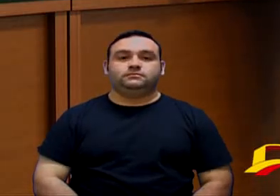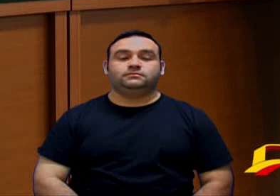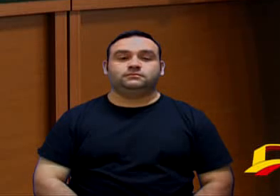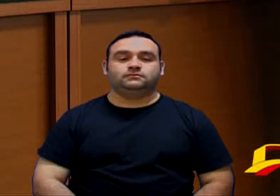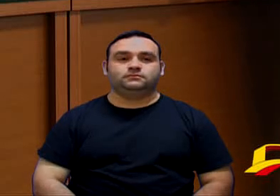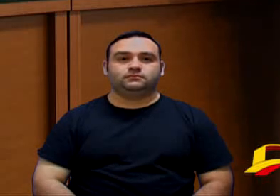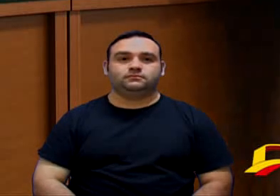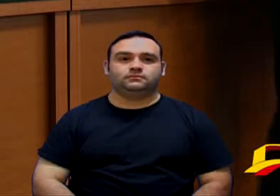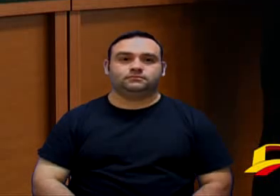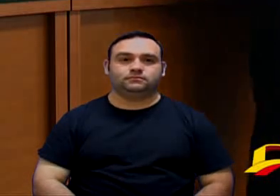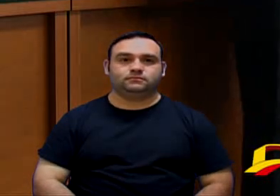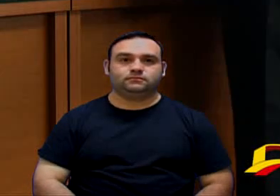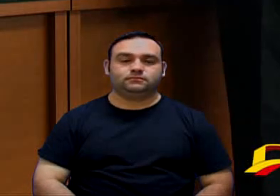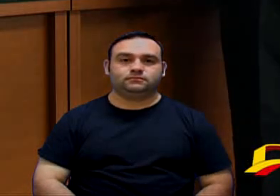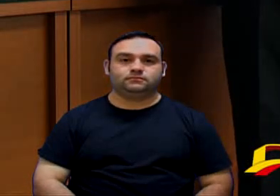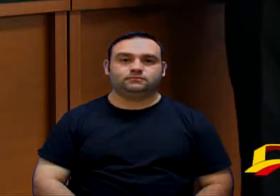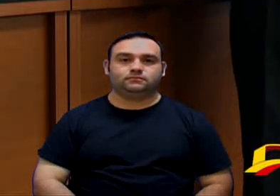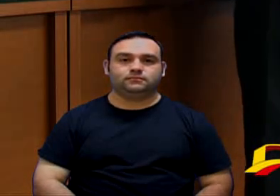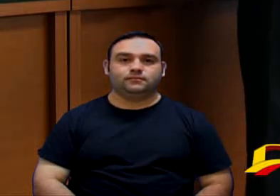ele tá chegando